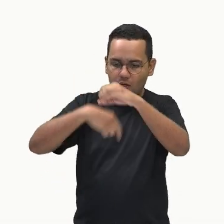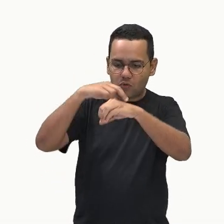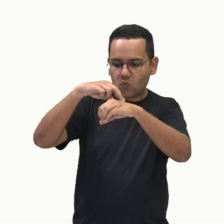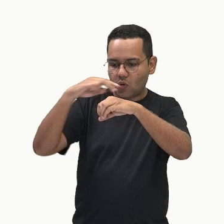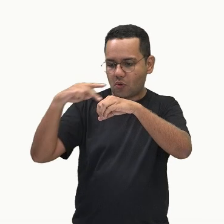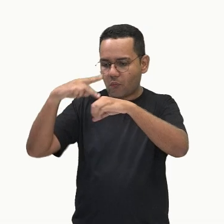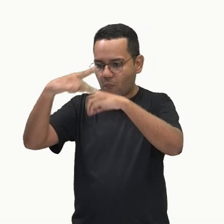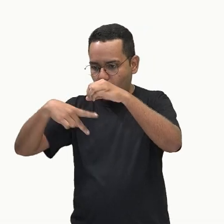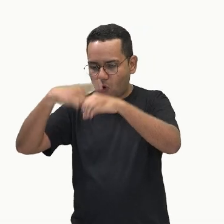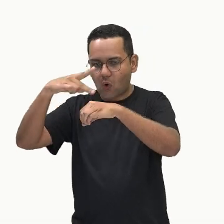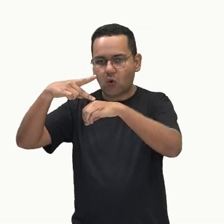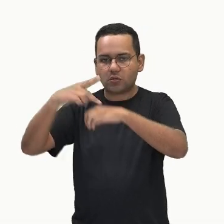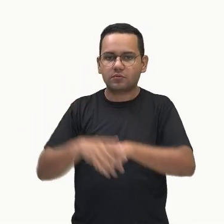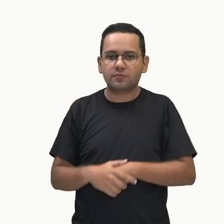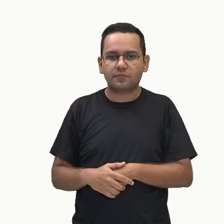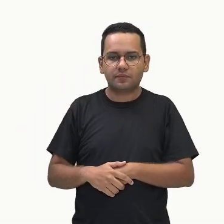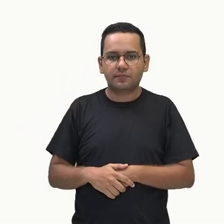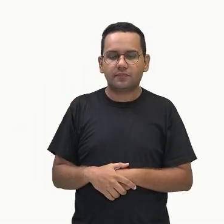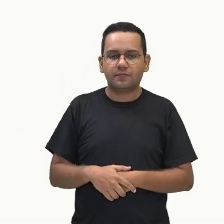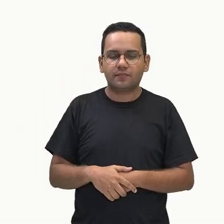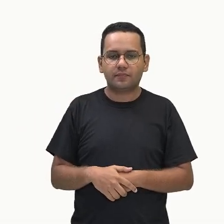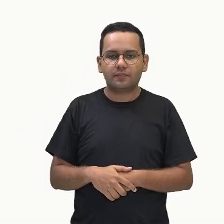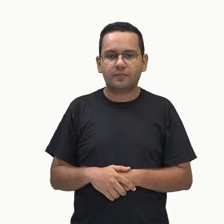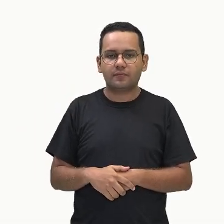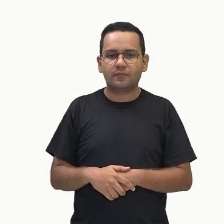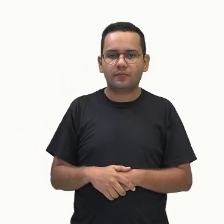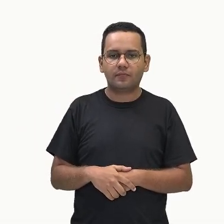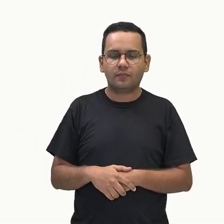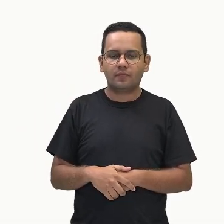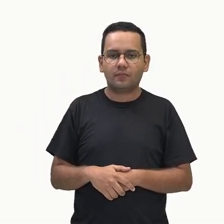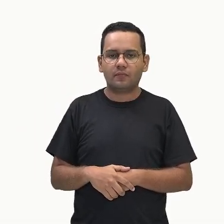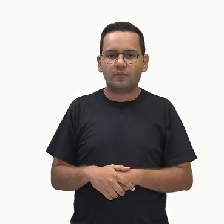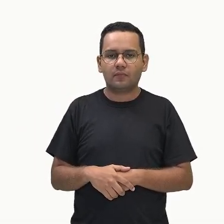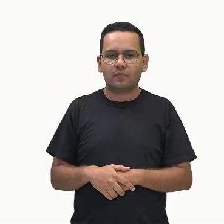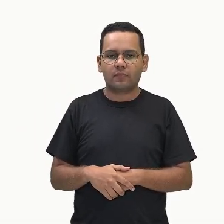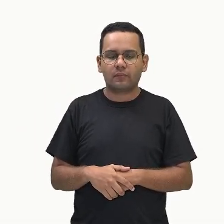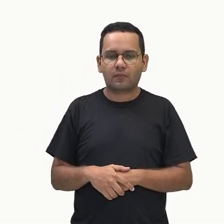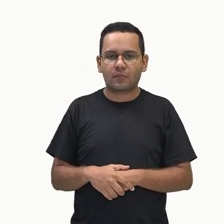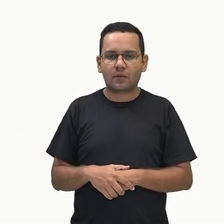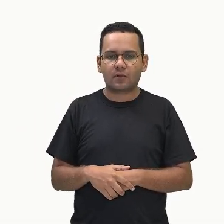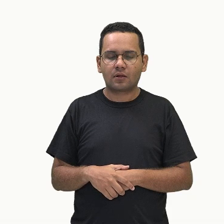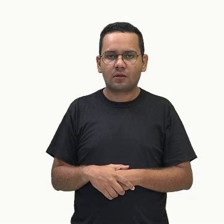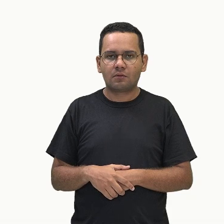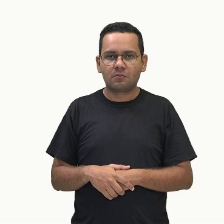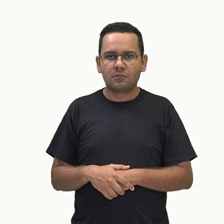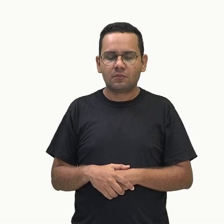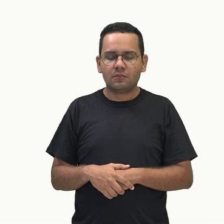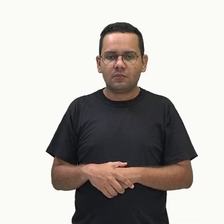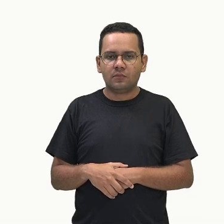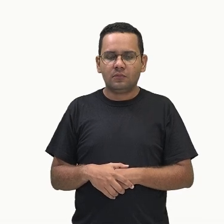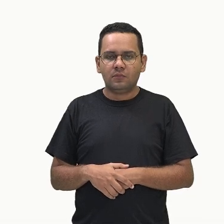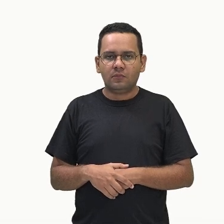essa parte positiva, e também como